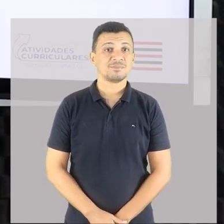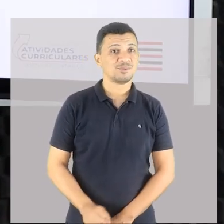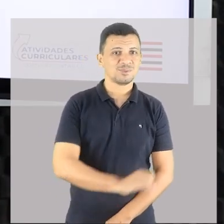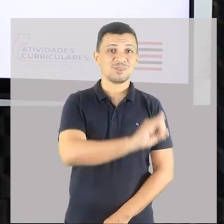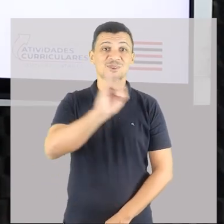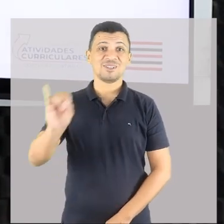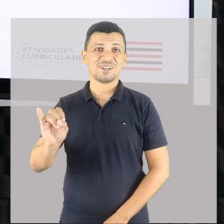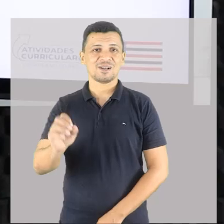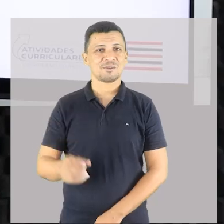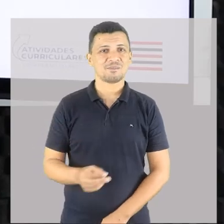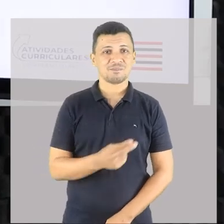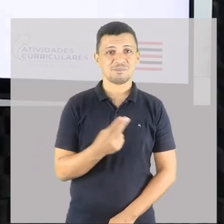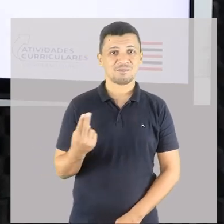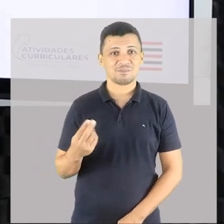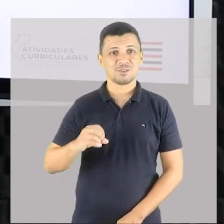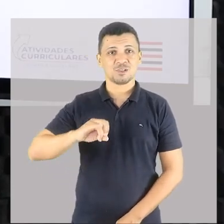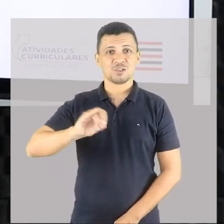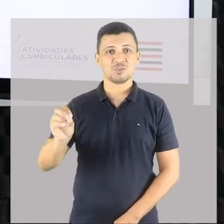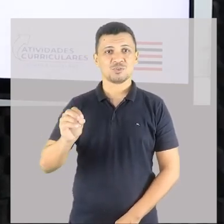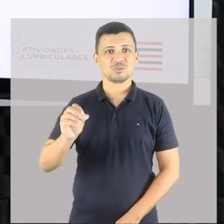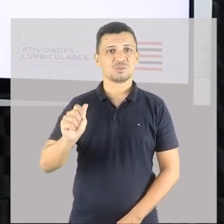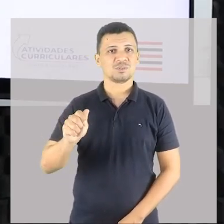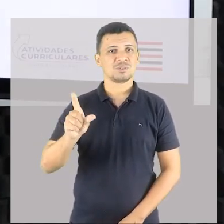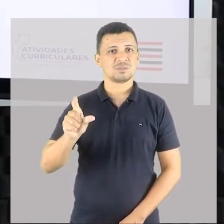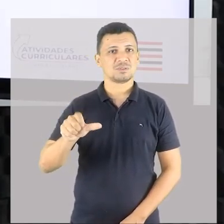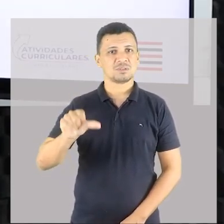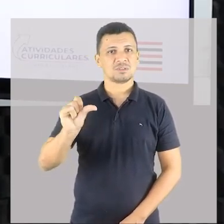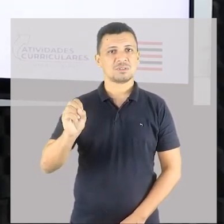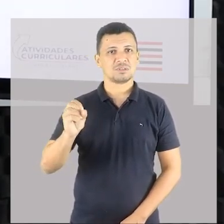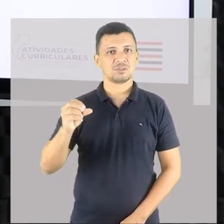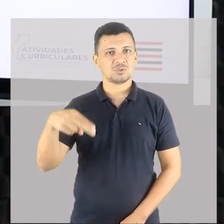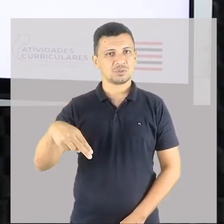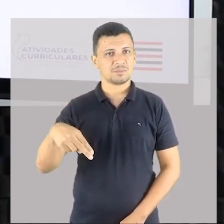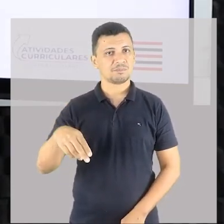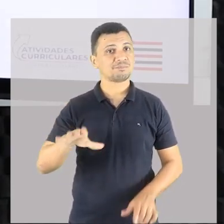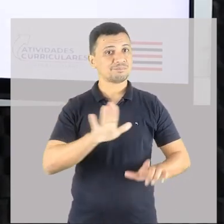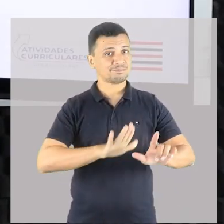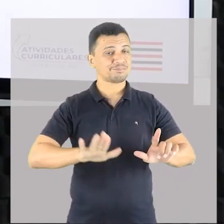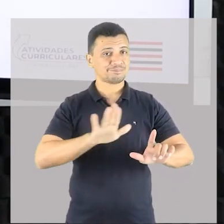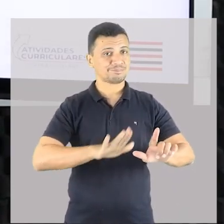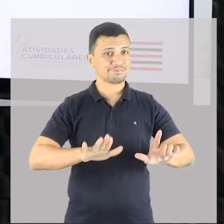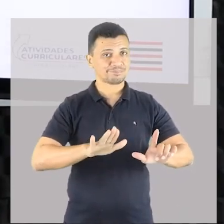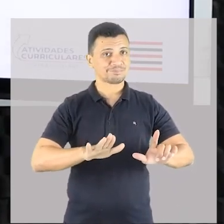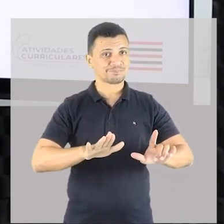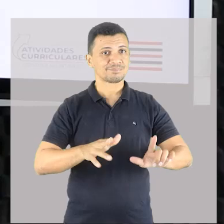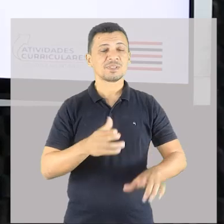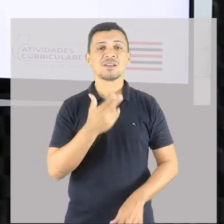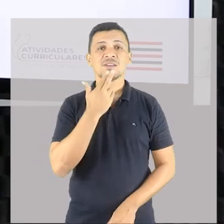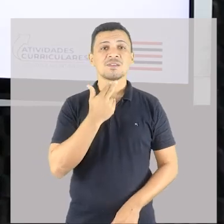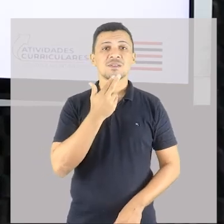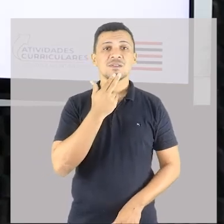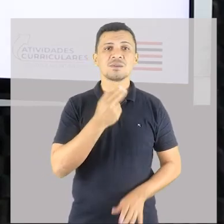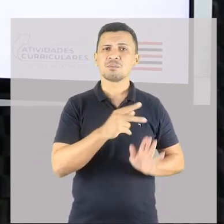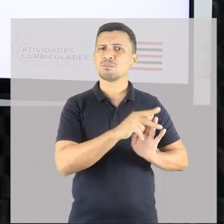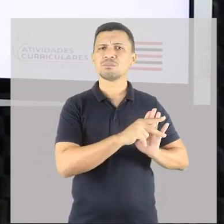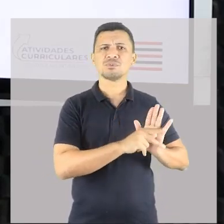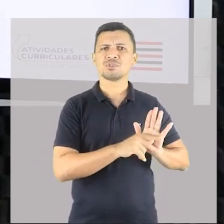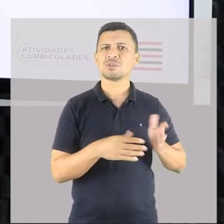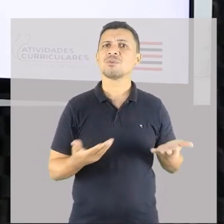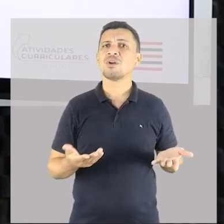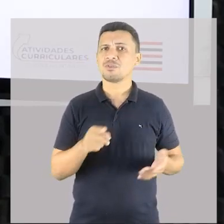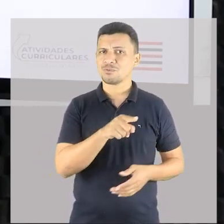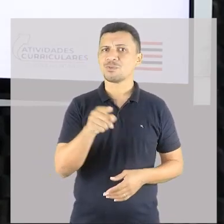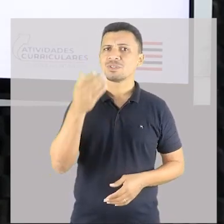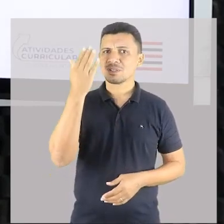Fala galera, aqui é o professor Joadson, professor da plataforma Gonçalves Dias, em mais um projeto. Qual é o nosso projeto? Vocês sabem, aquelas